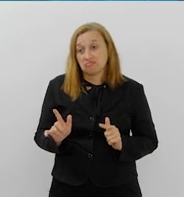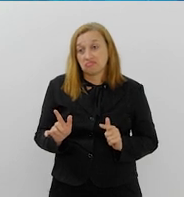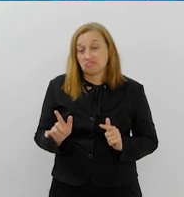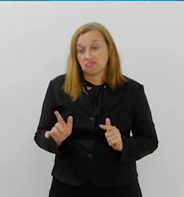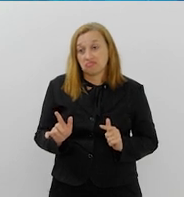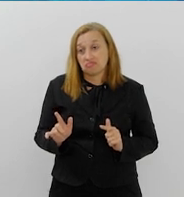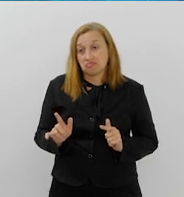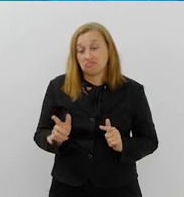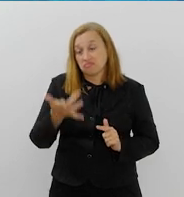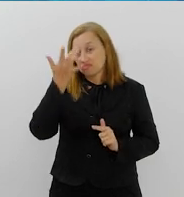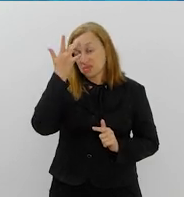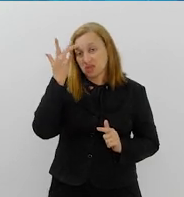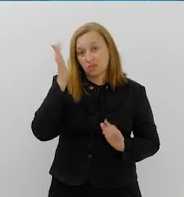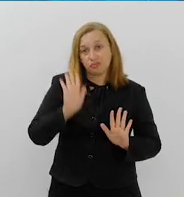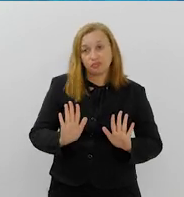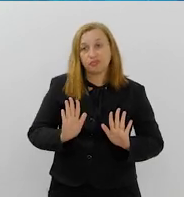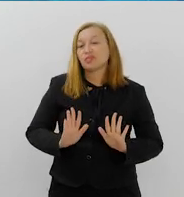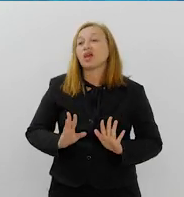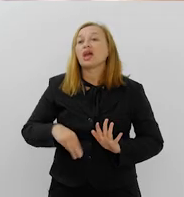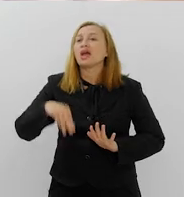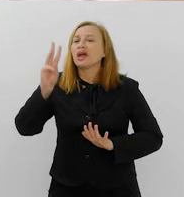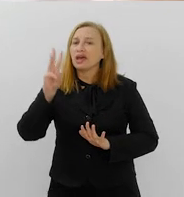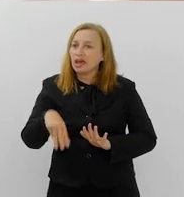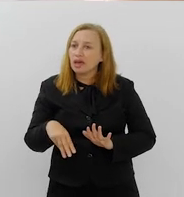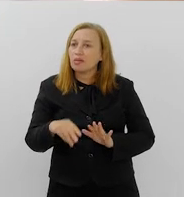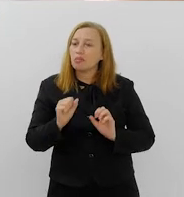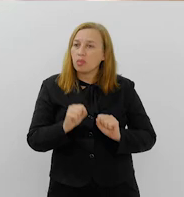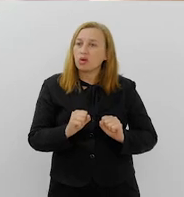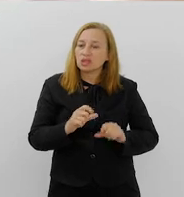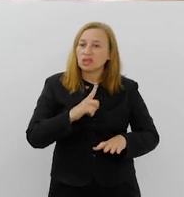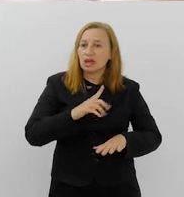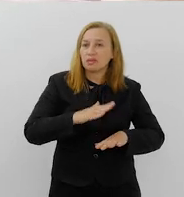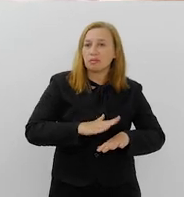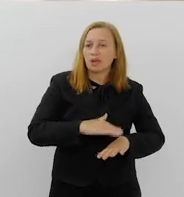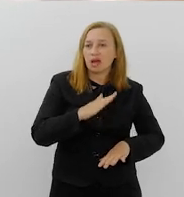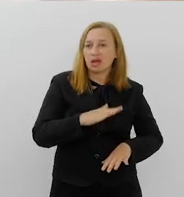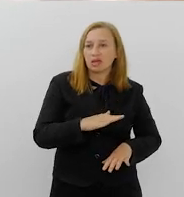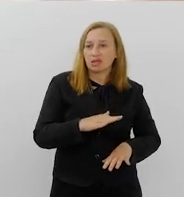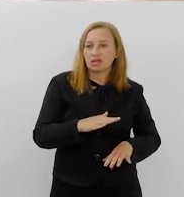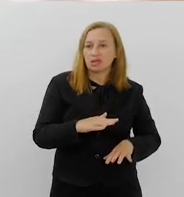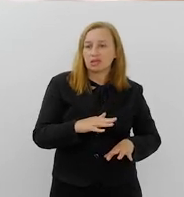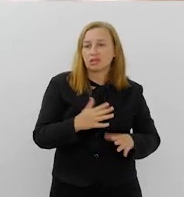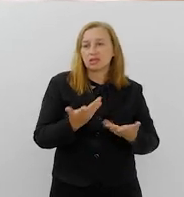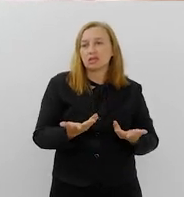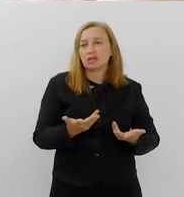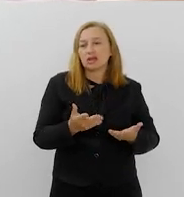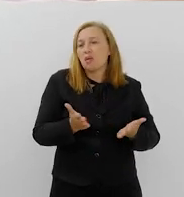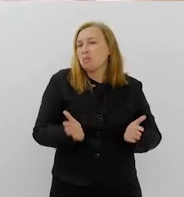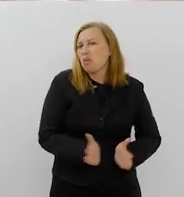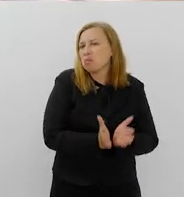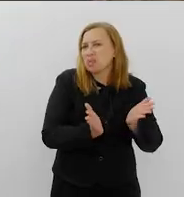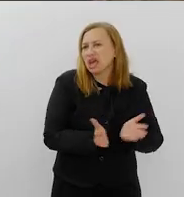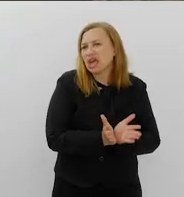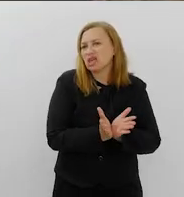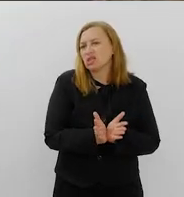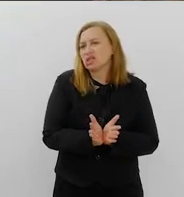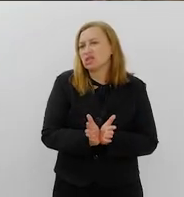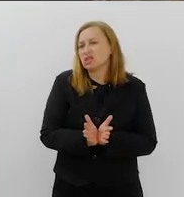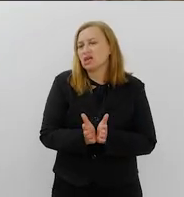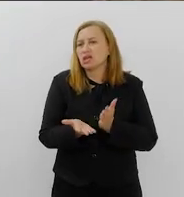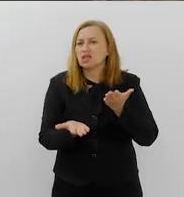um problema instalado de saúde mental. Quem está mais propenso a ter? Quais são as causas mais frequentes? Por exemplo,